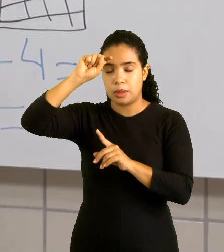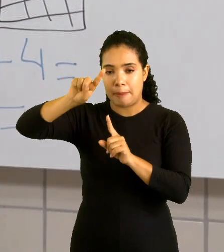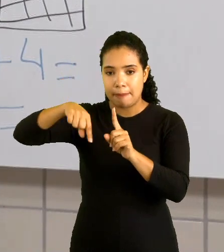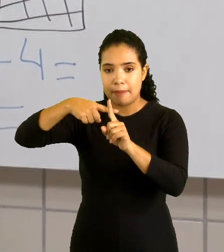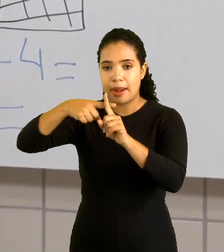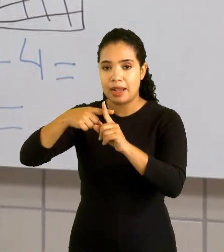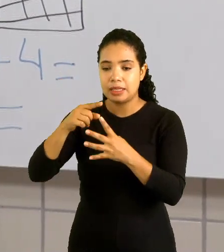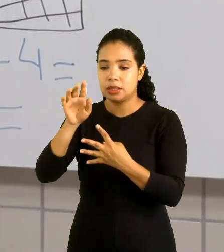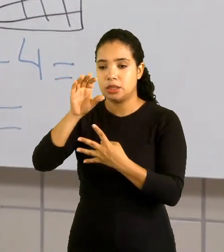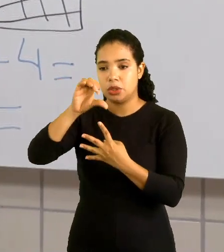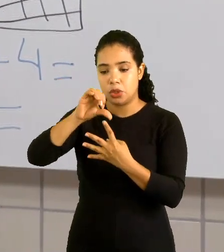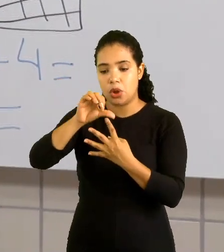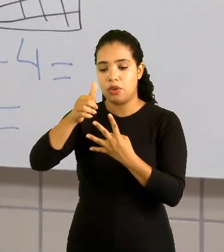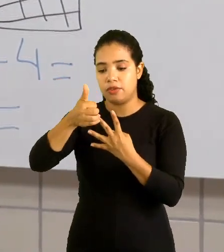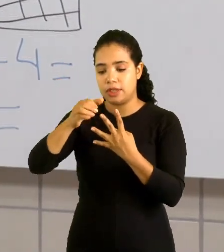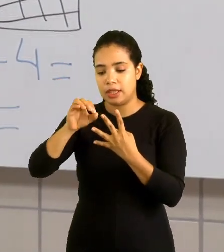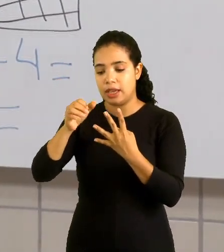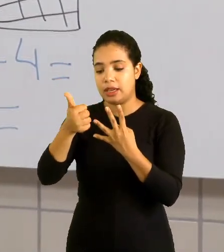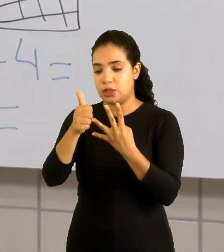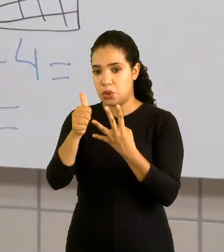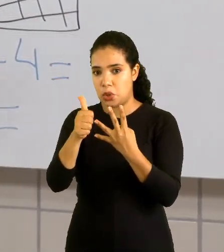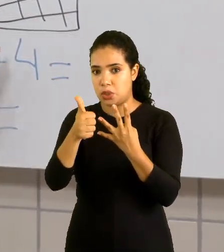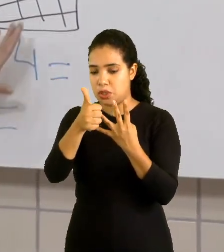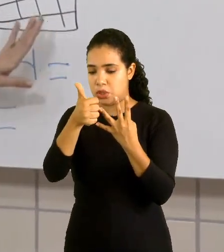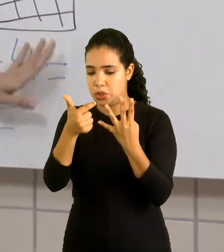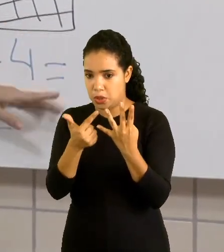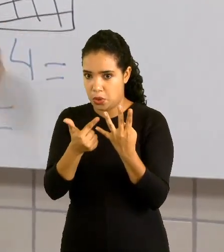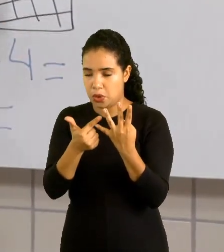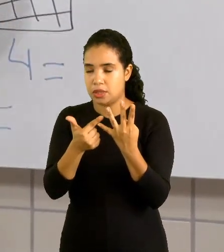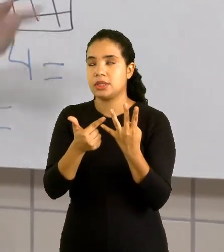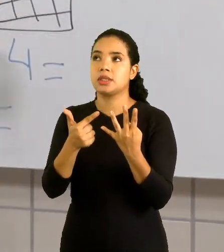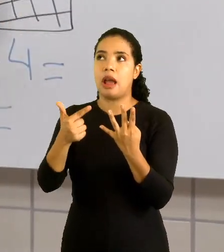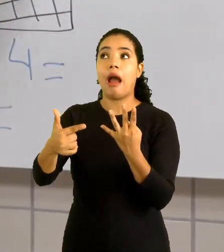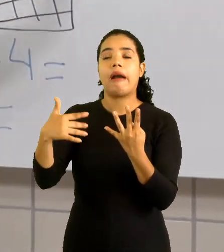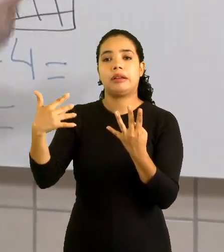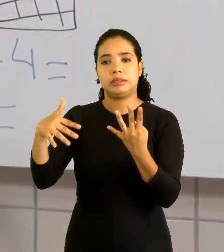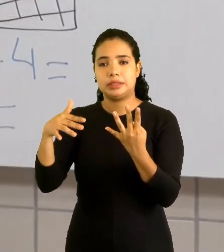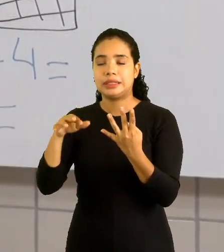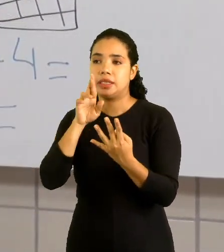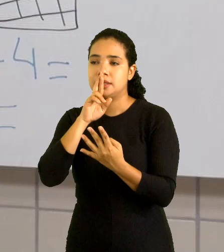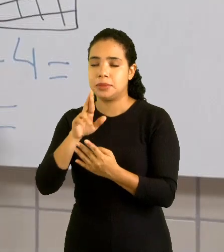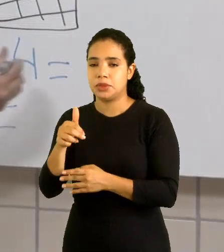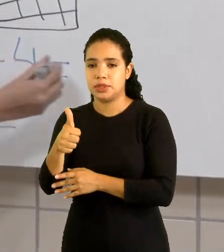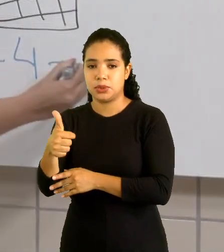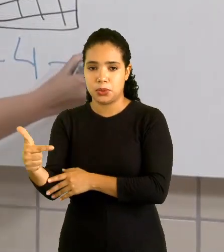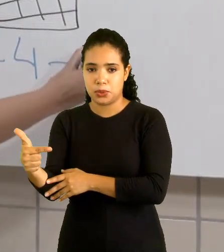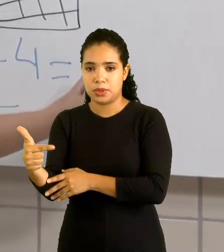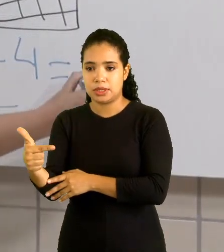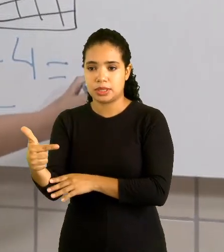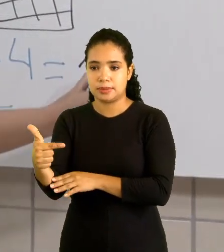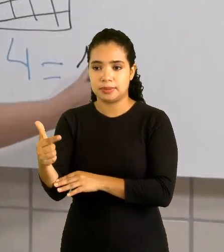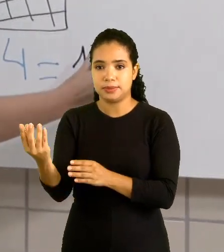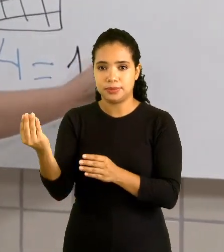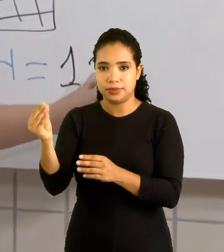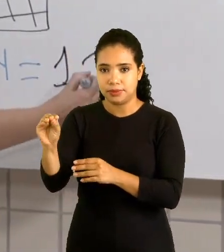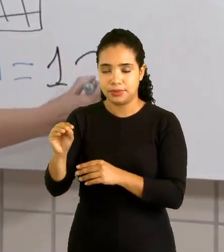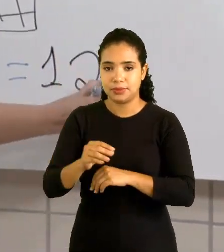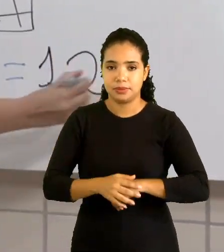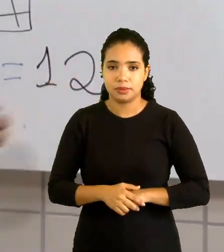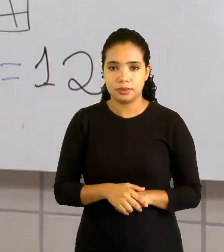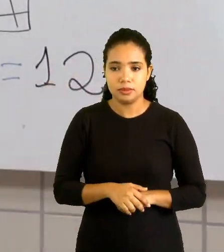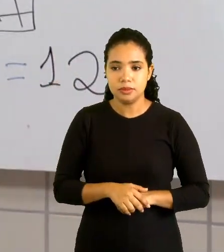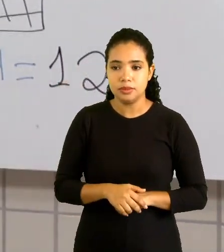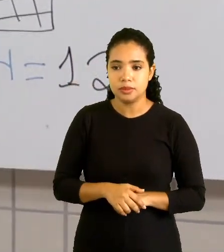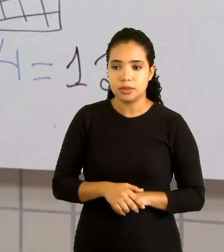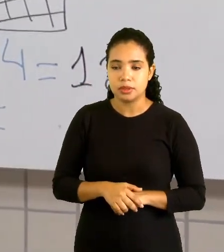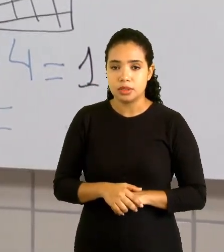8, 9, 10, 11, 12. Então, 4 mais 4 mais 4 são 12. Vou colocar aqui.